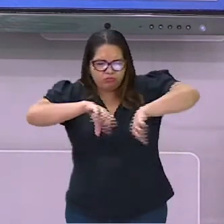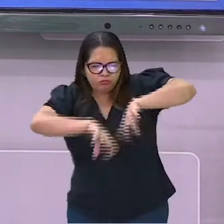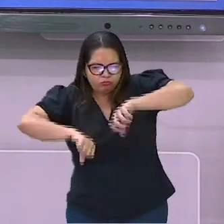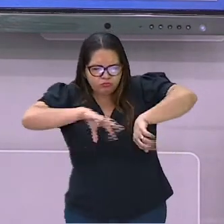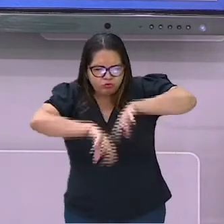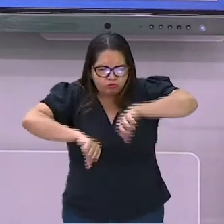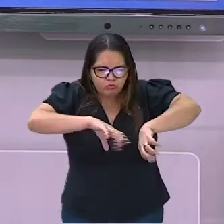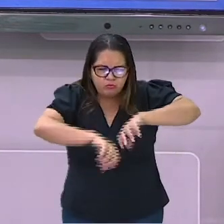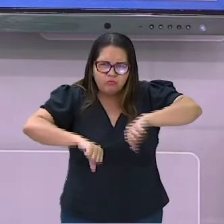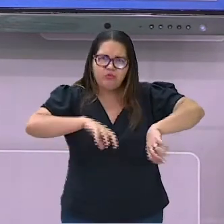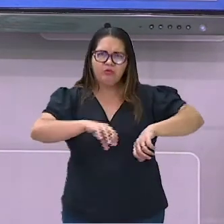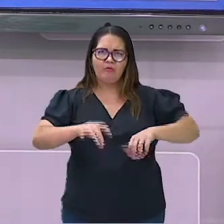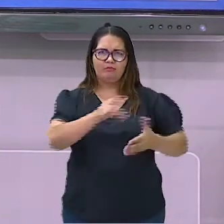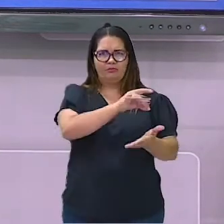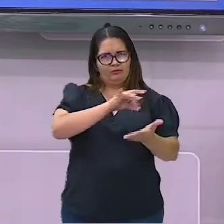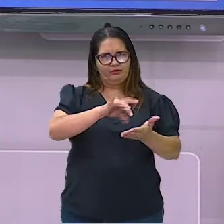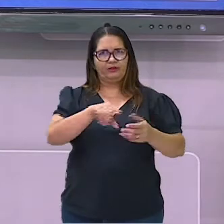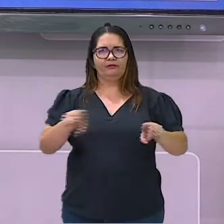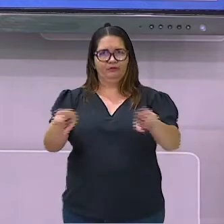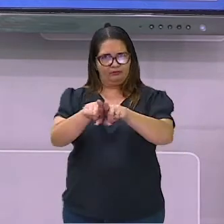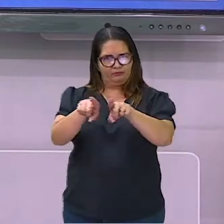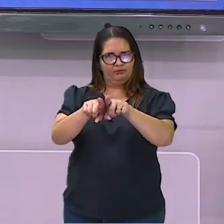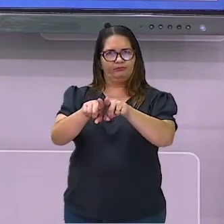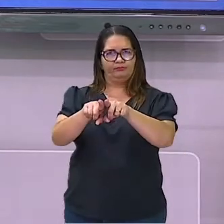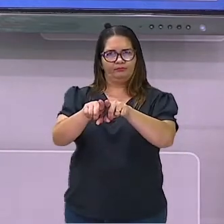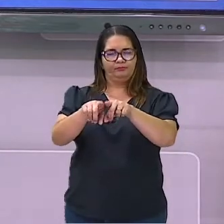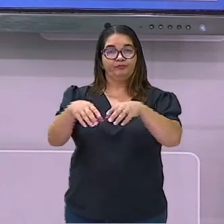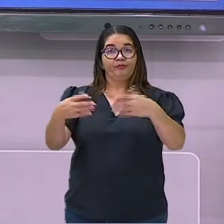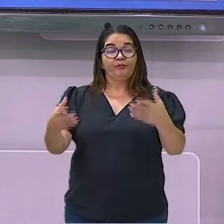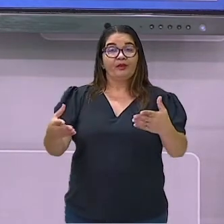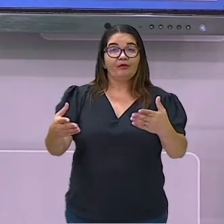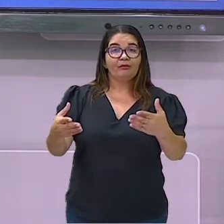redes de